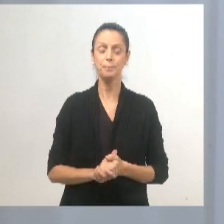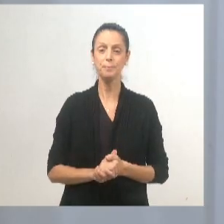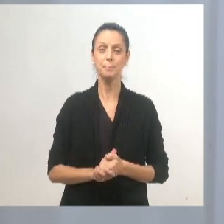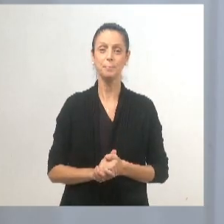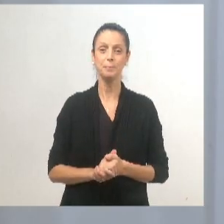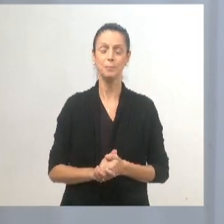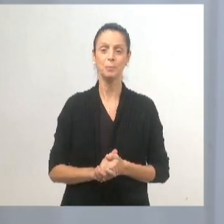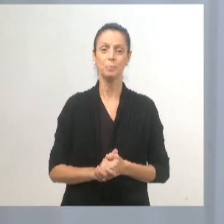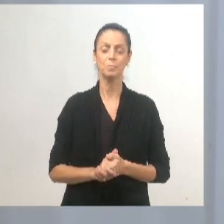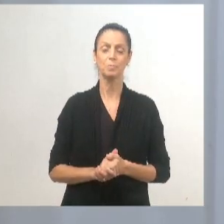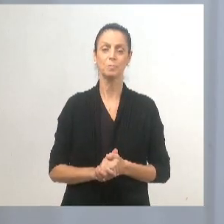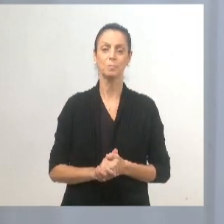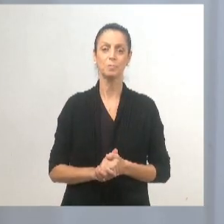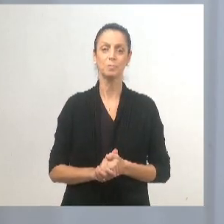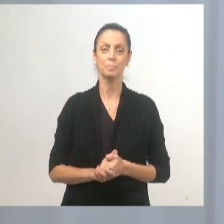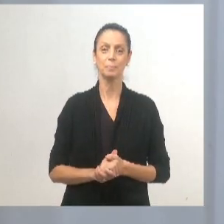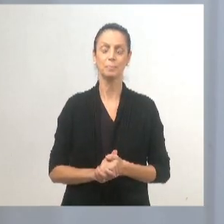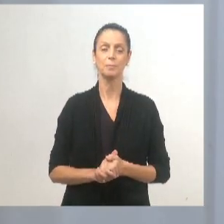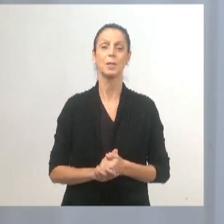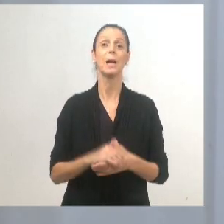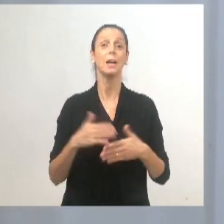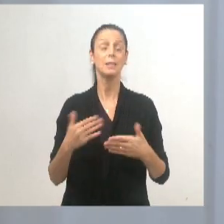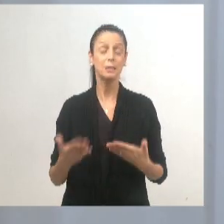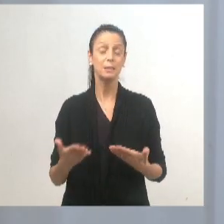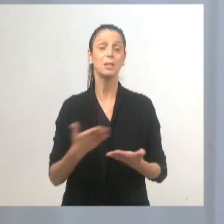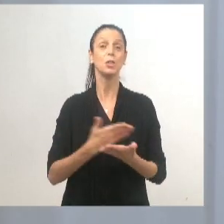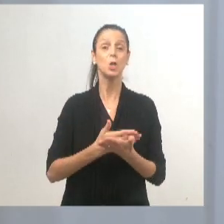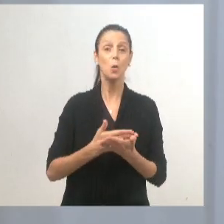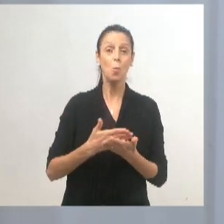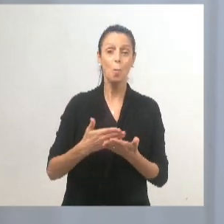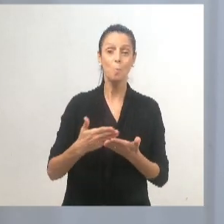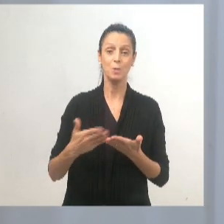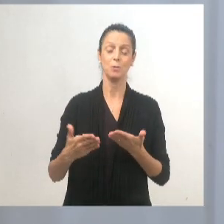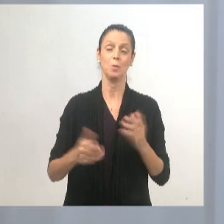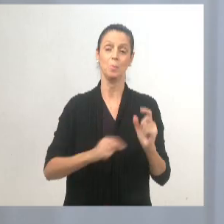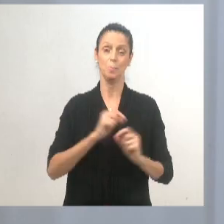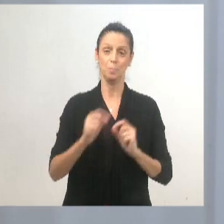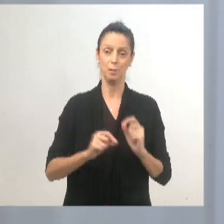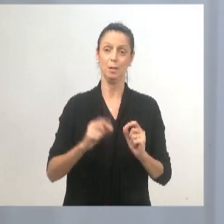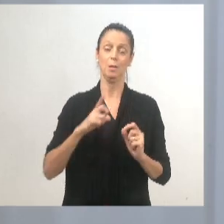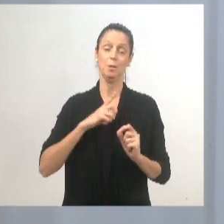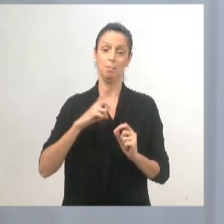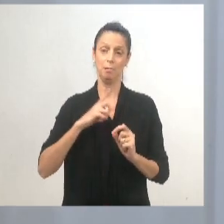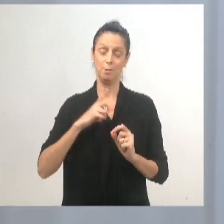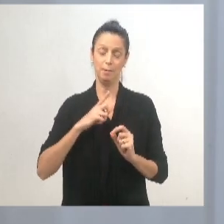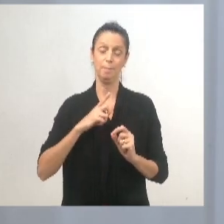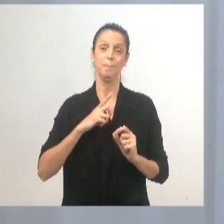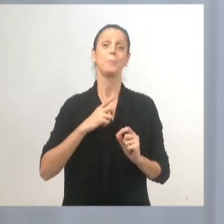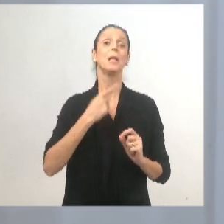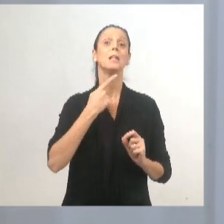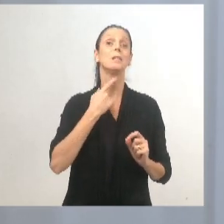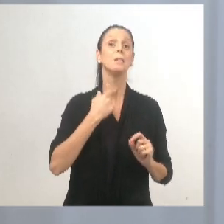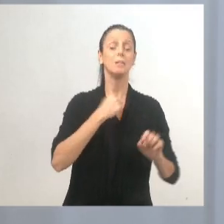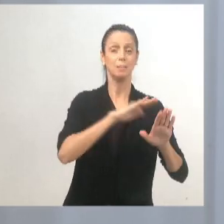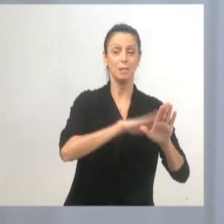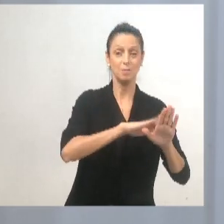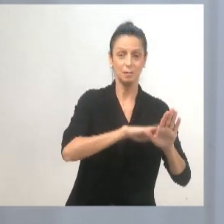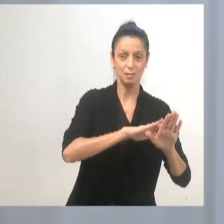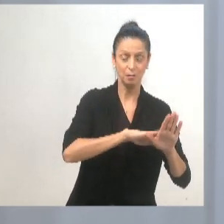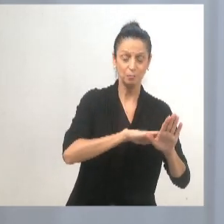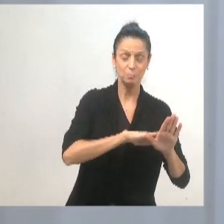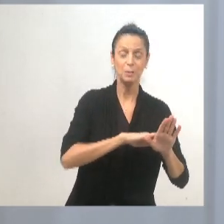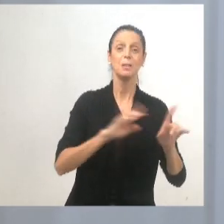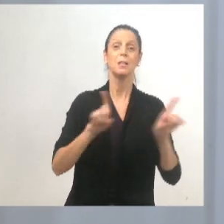fatos começam a se misturar com as intenções. 2 vereadores que subscrevem esse requerimento